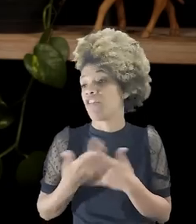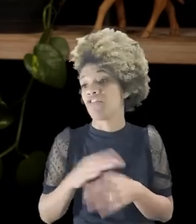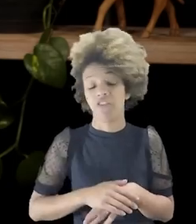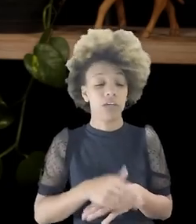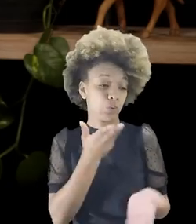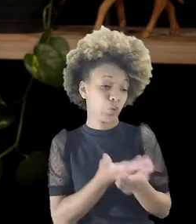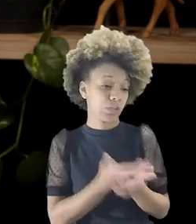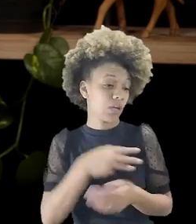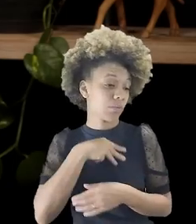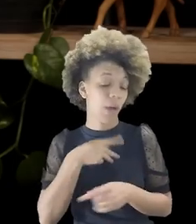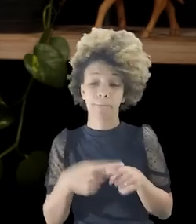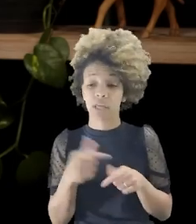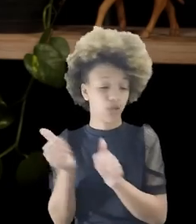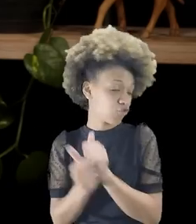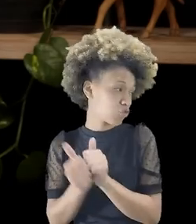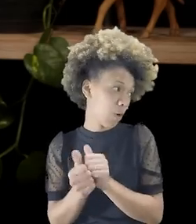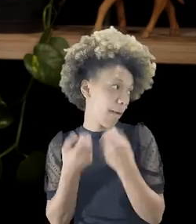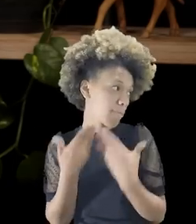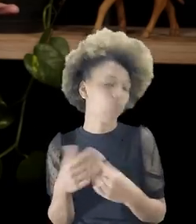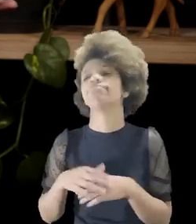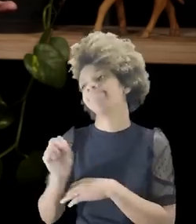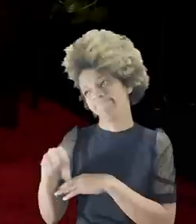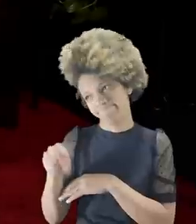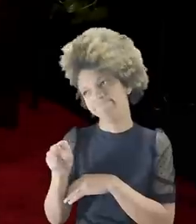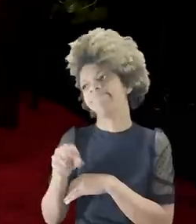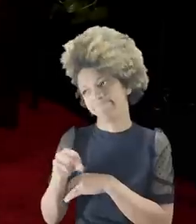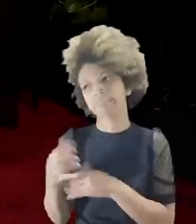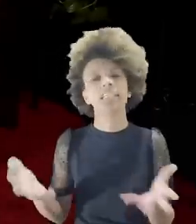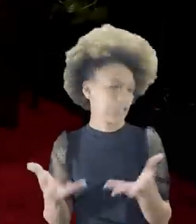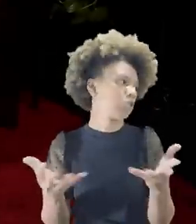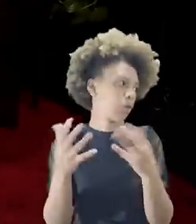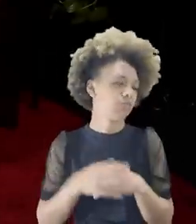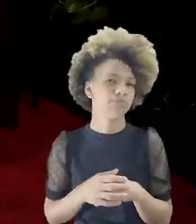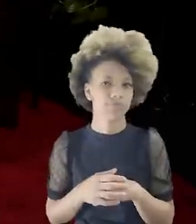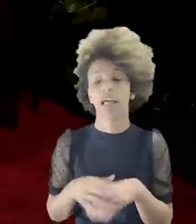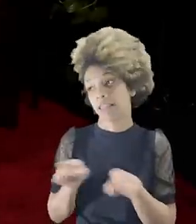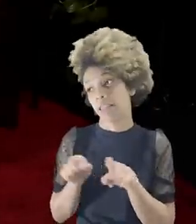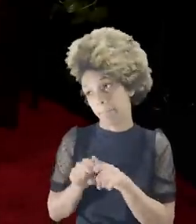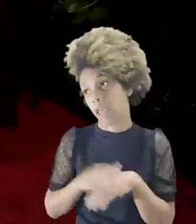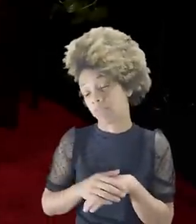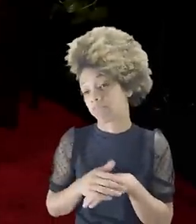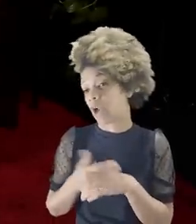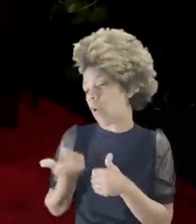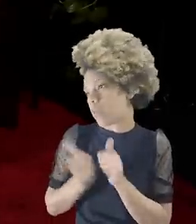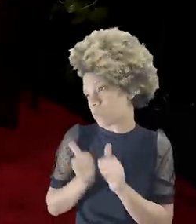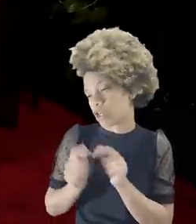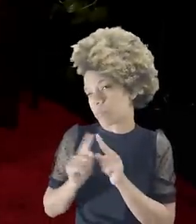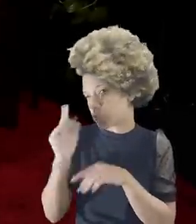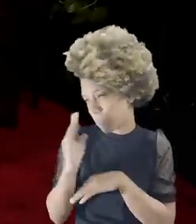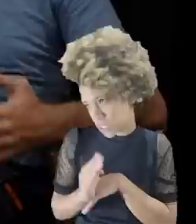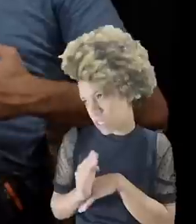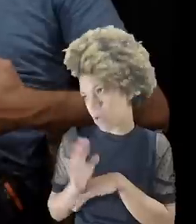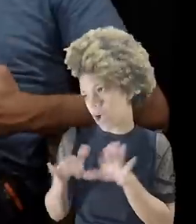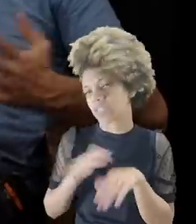e você vai estudar numa Case irmão porque eu quero que você bomba aqui no futebol é mais ou menos isso estimula o esporte no Brasil assim nos